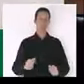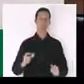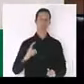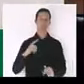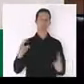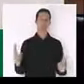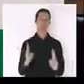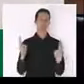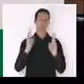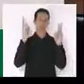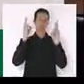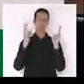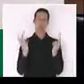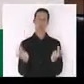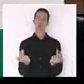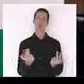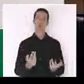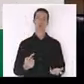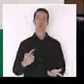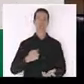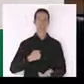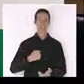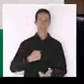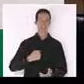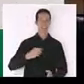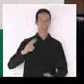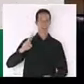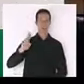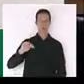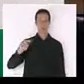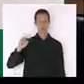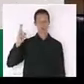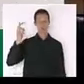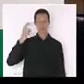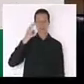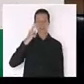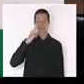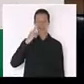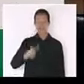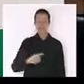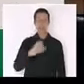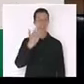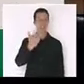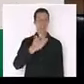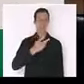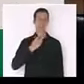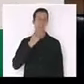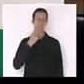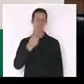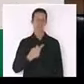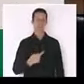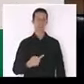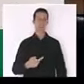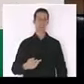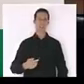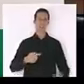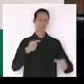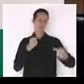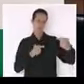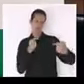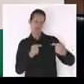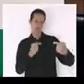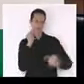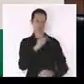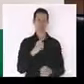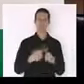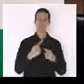47 anos, eu não imaginava ter que ouvir a fala de que não se debate porque é